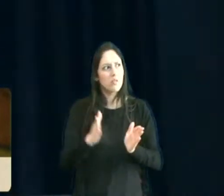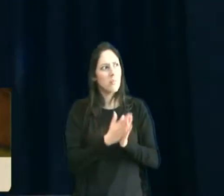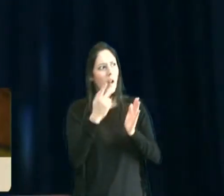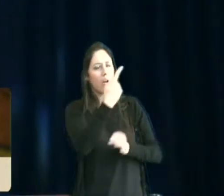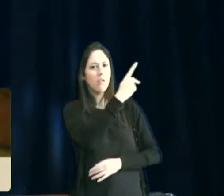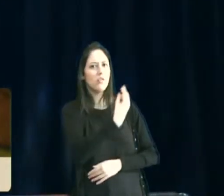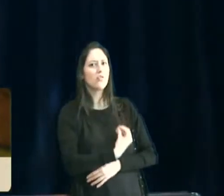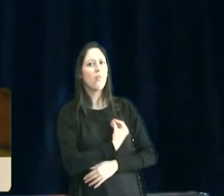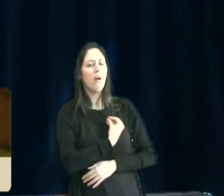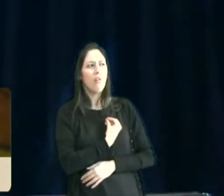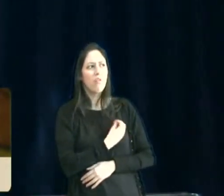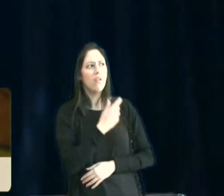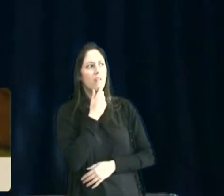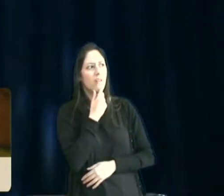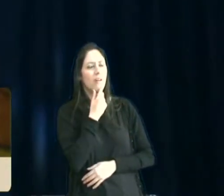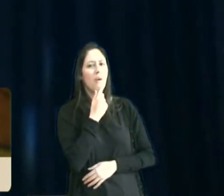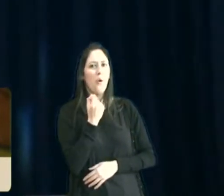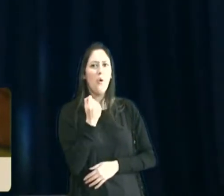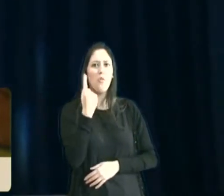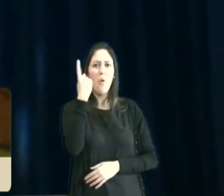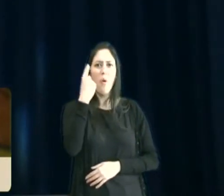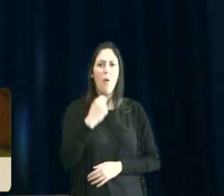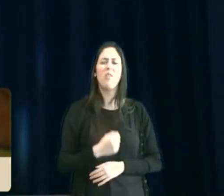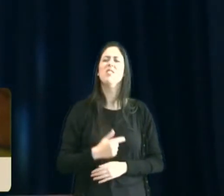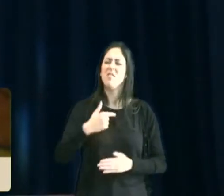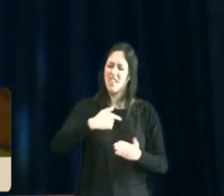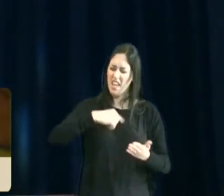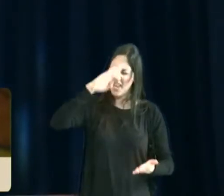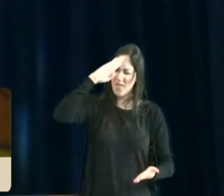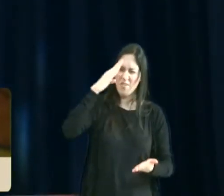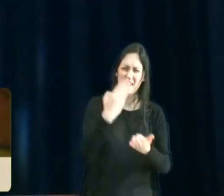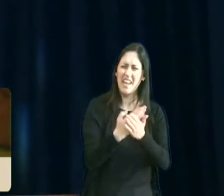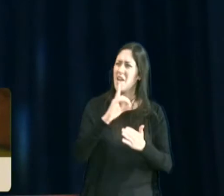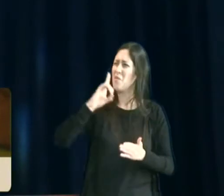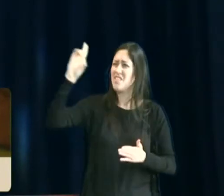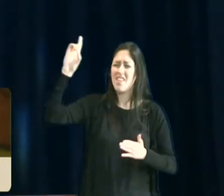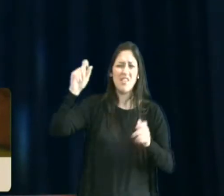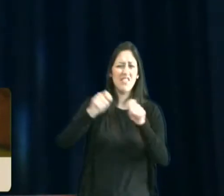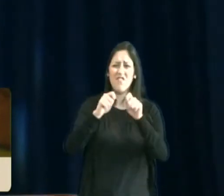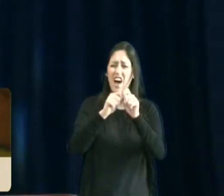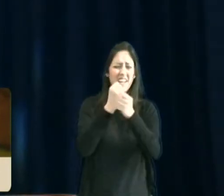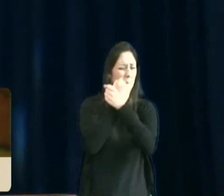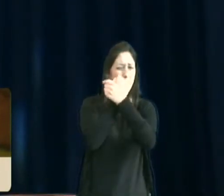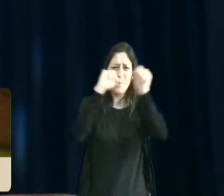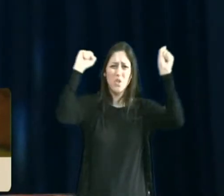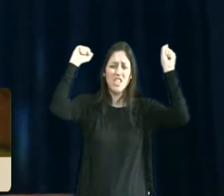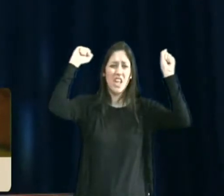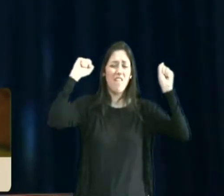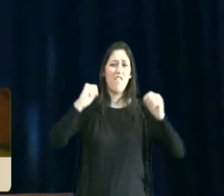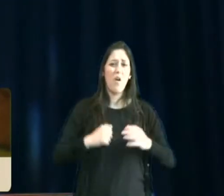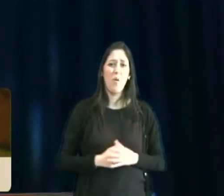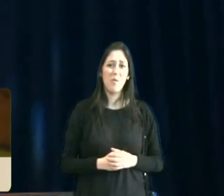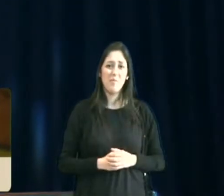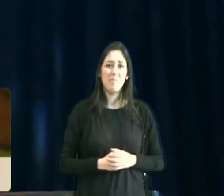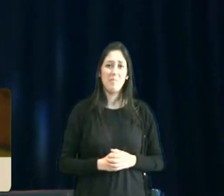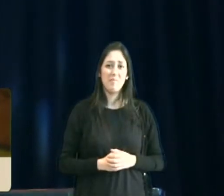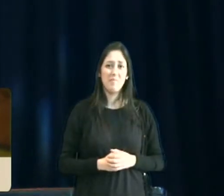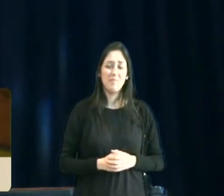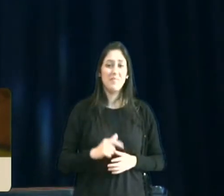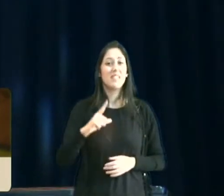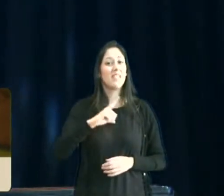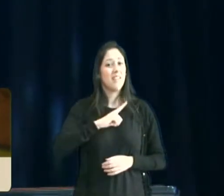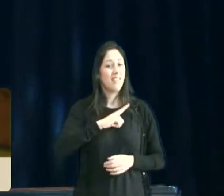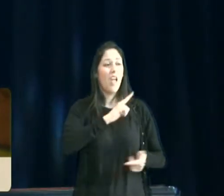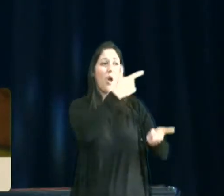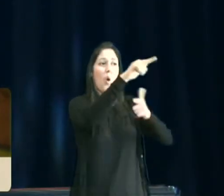deu certo, Deus fez. Eu creio no Deus dos impossíveis. A multidão está lá fora